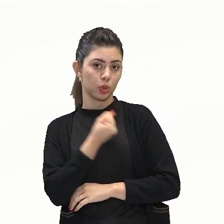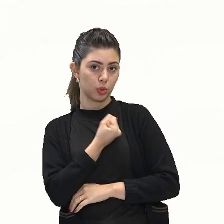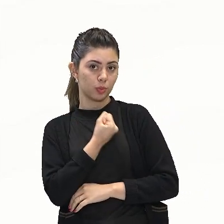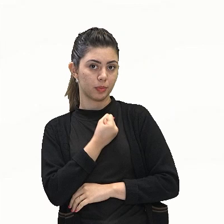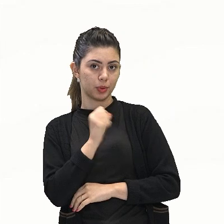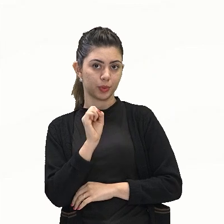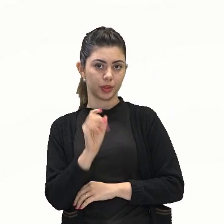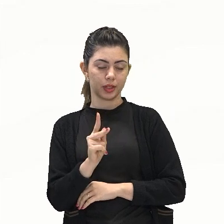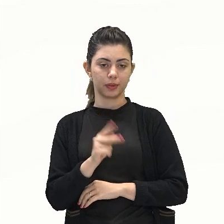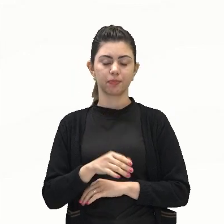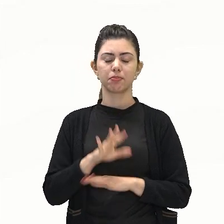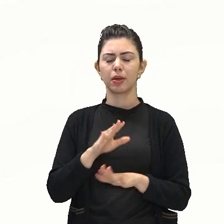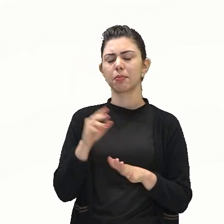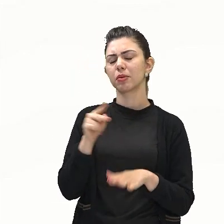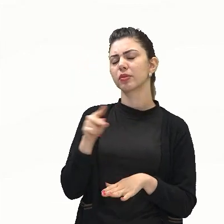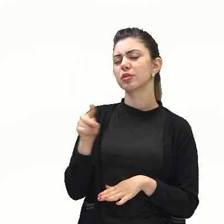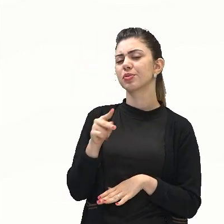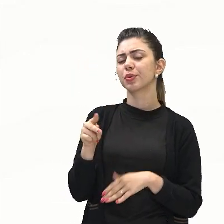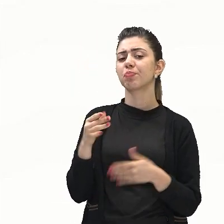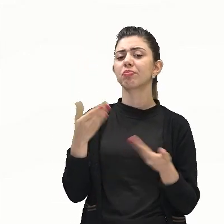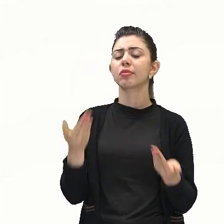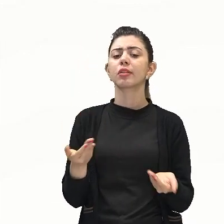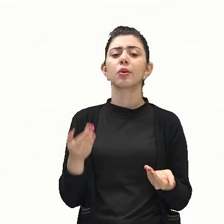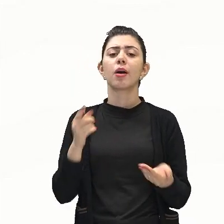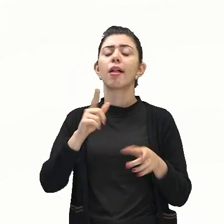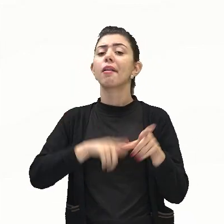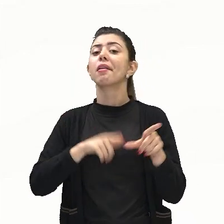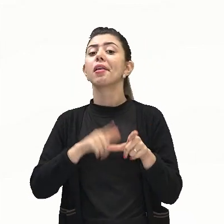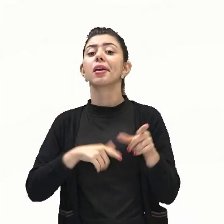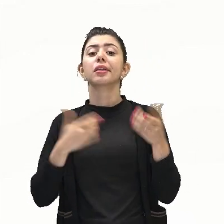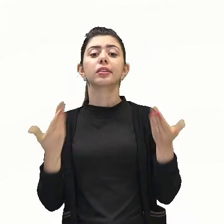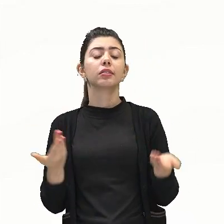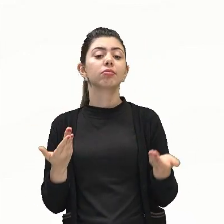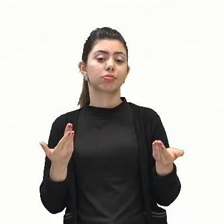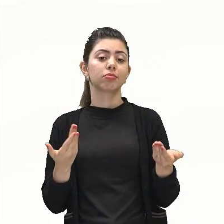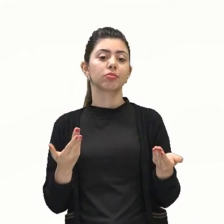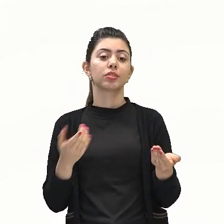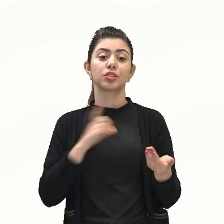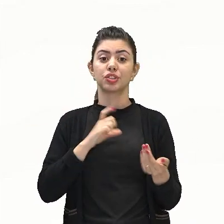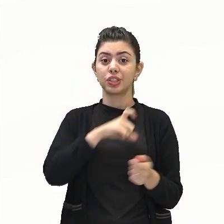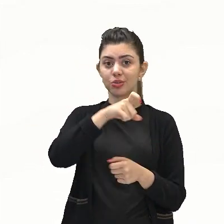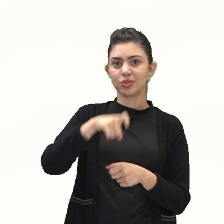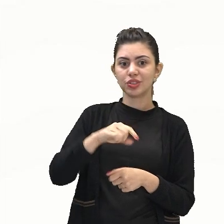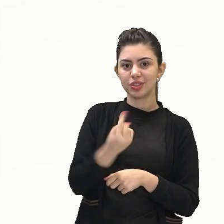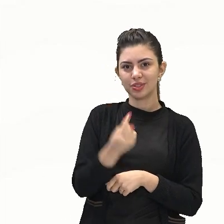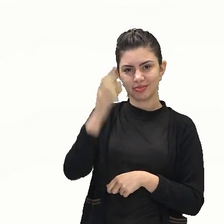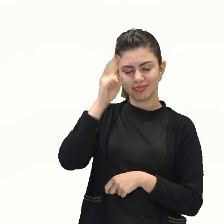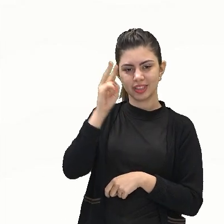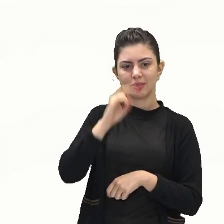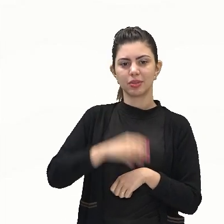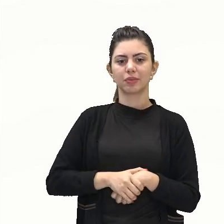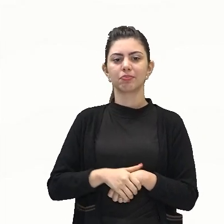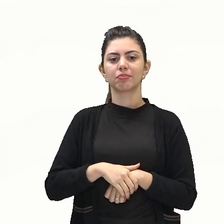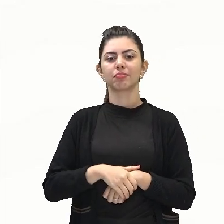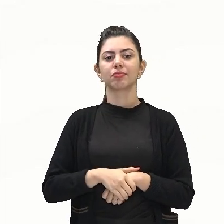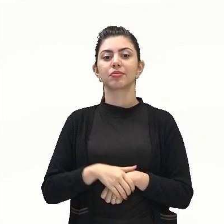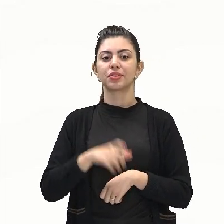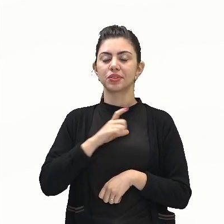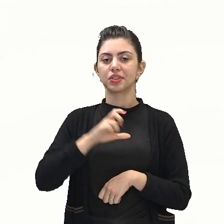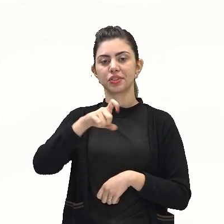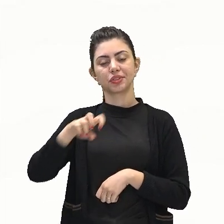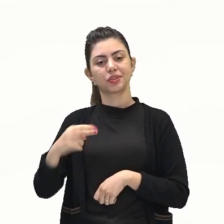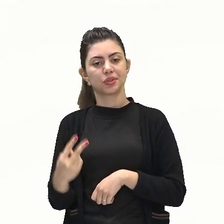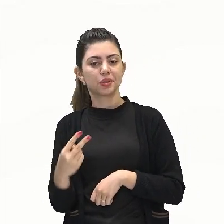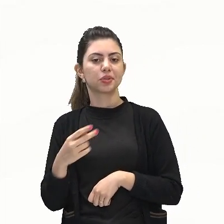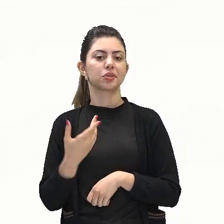bom? Professor, cadê as letras? Aqui tinha o x1, né? Aqui tinha o